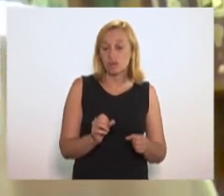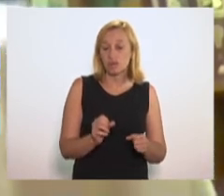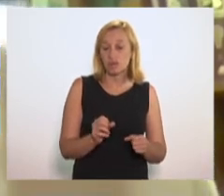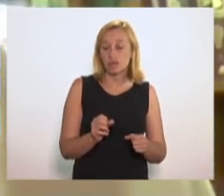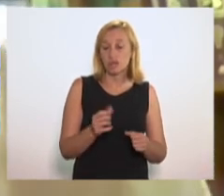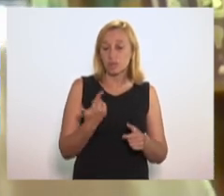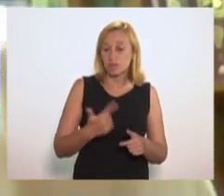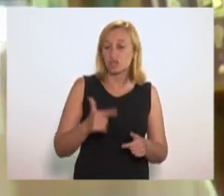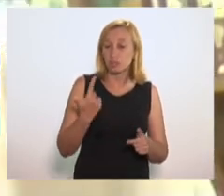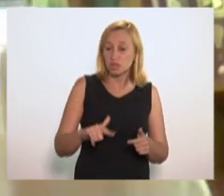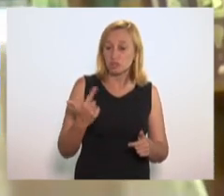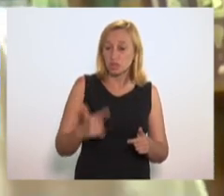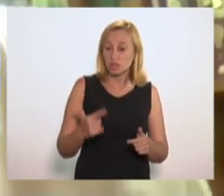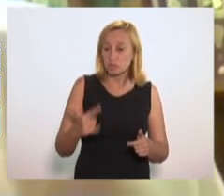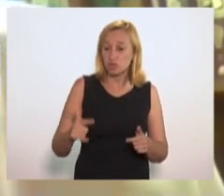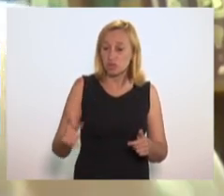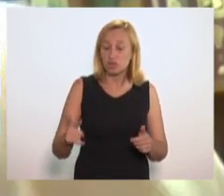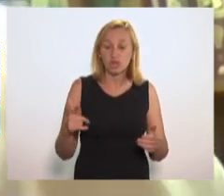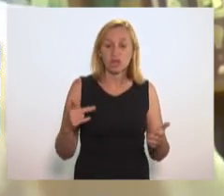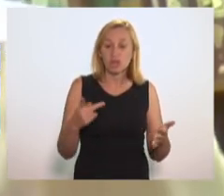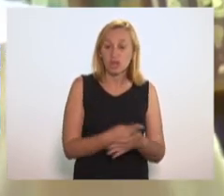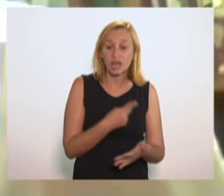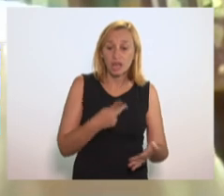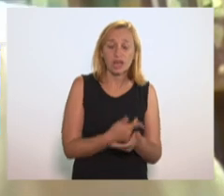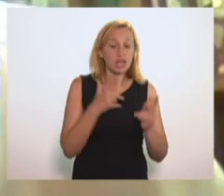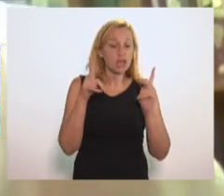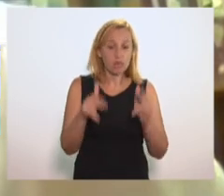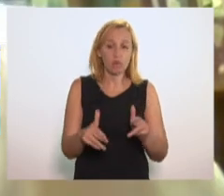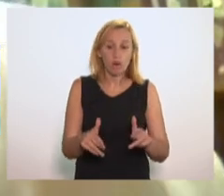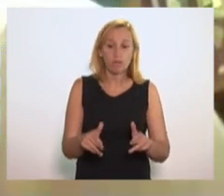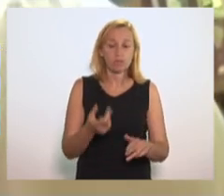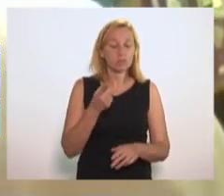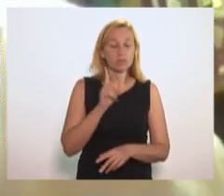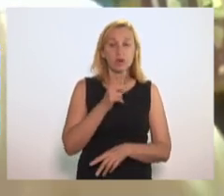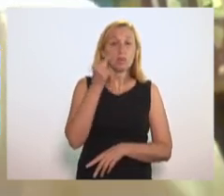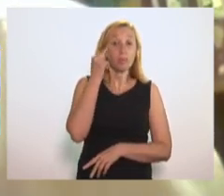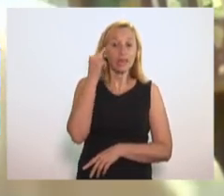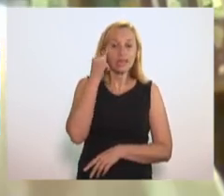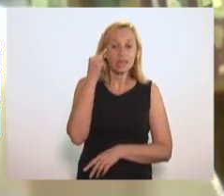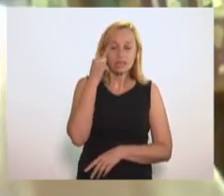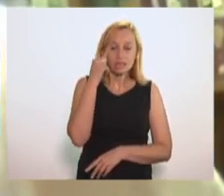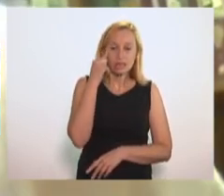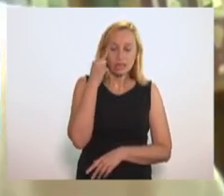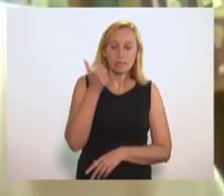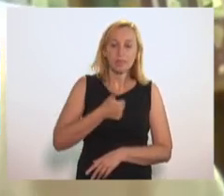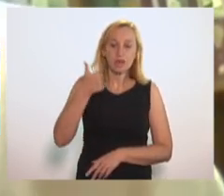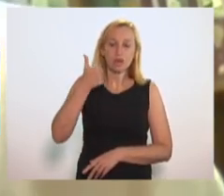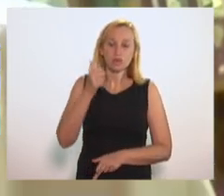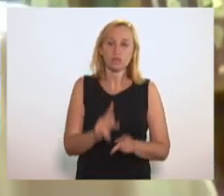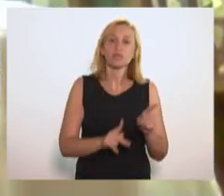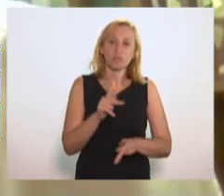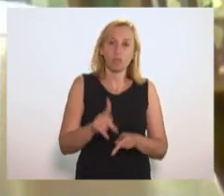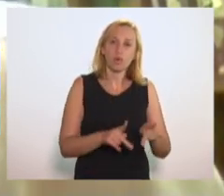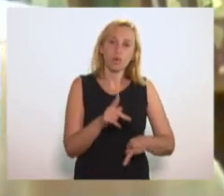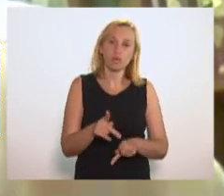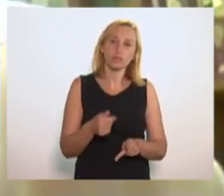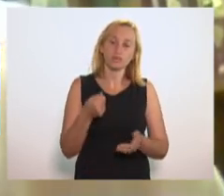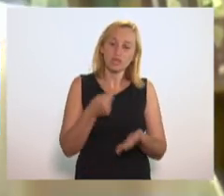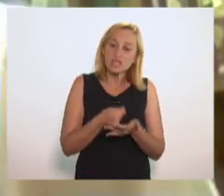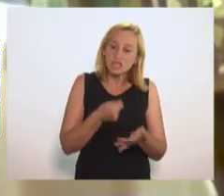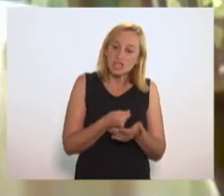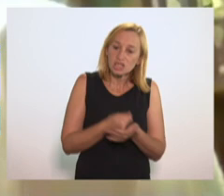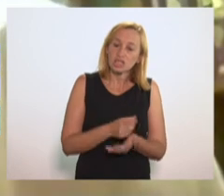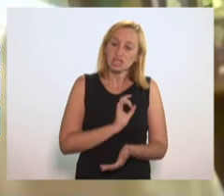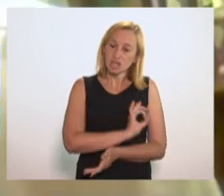com seus próprios interesses e não com o momento atual que nós estamos vivendo que exige cada um de nós uma austeridade muito